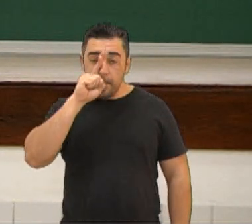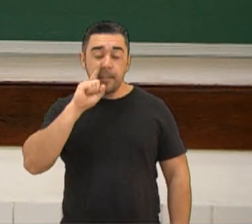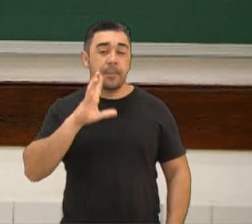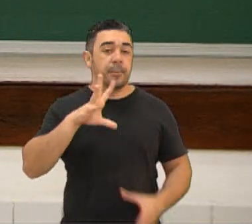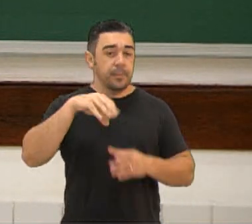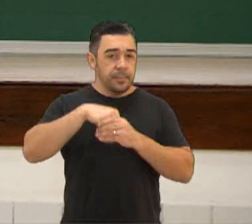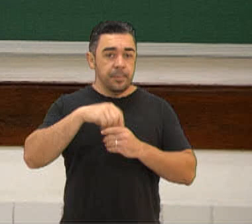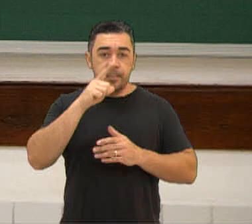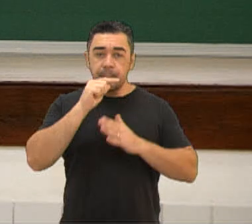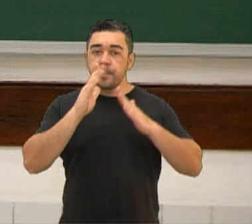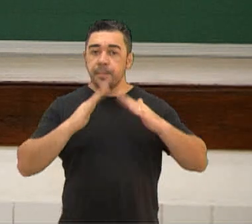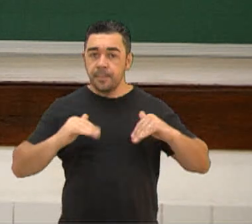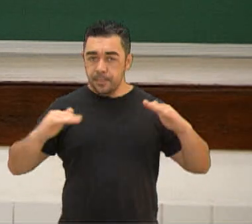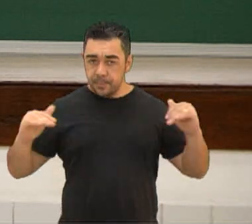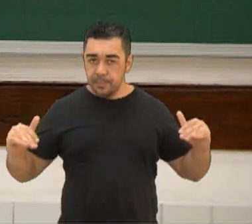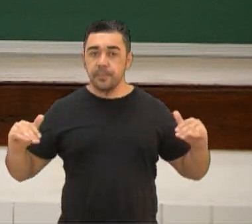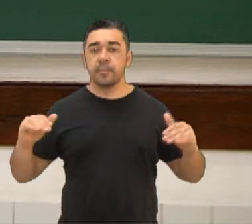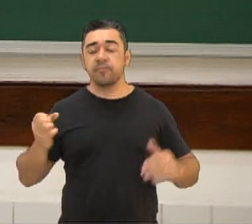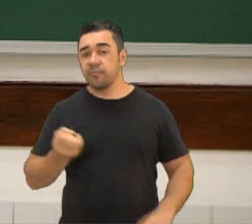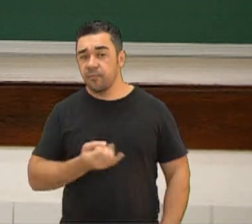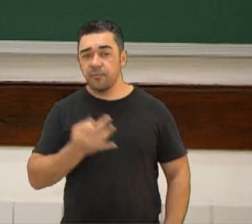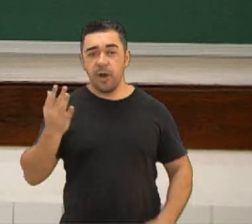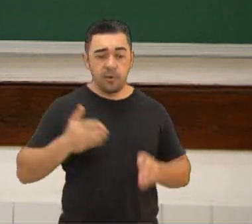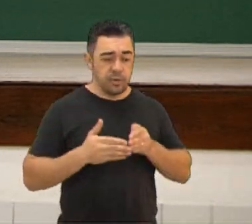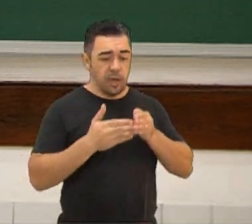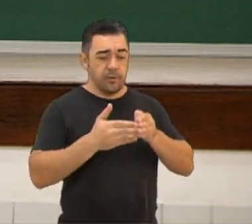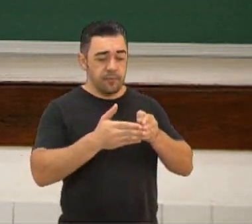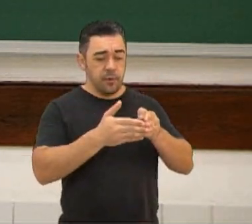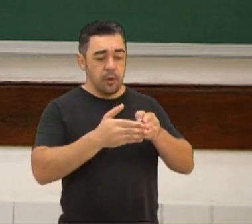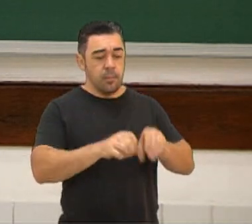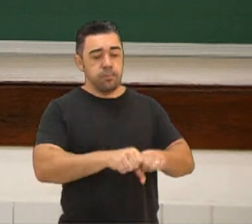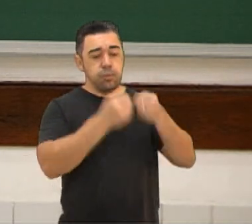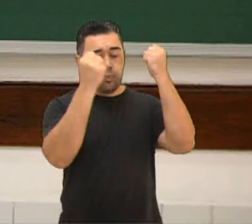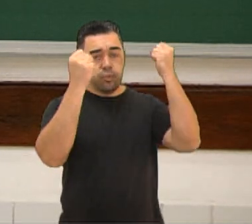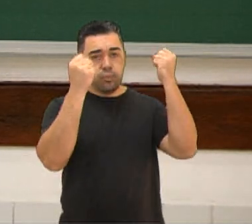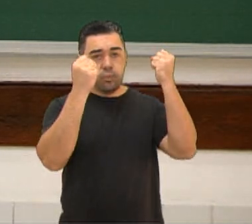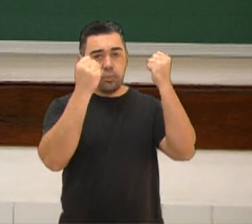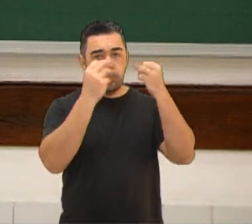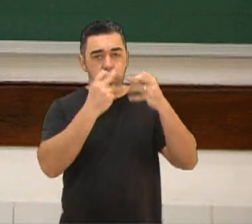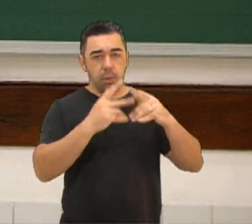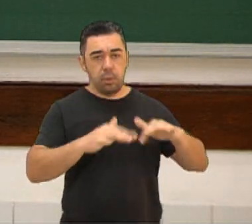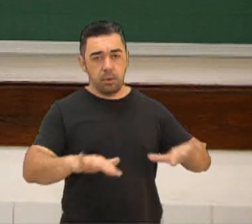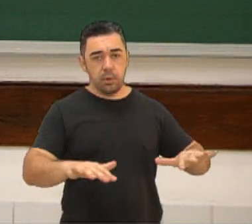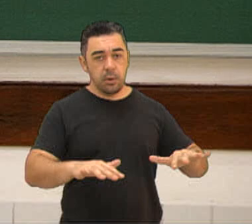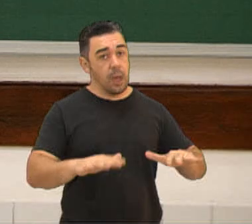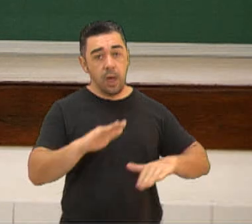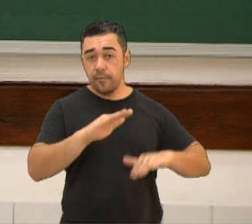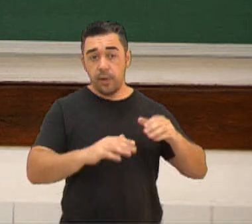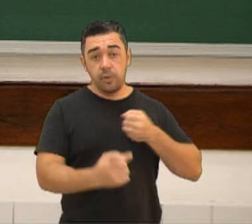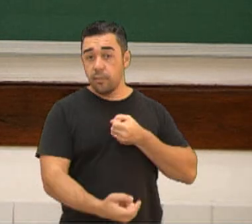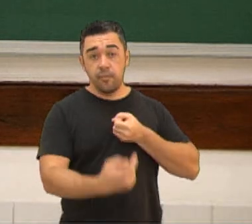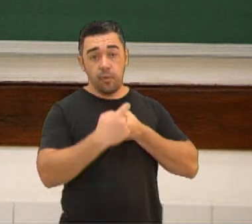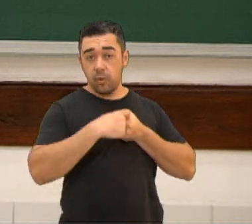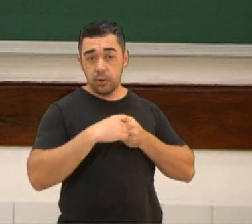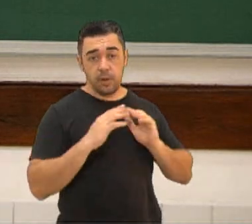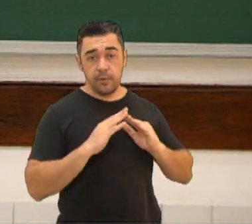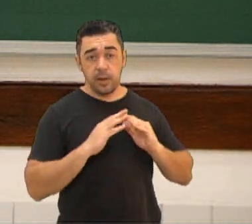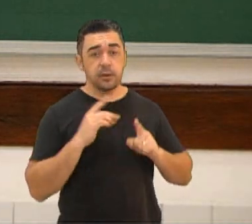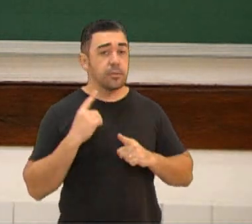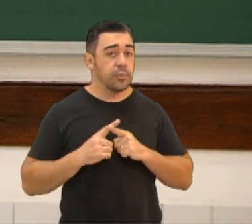aconteciam em alto mar. Muitos desses navios eles não chegavam nem a retornar para casa. Por que isso?